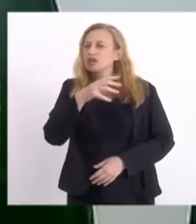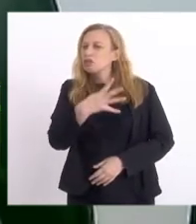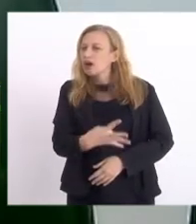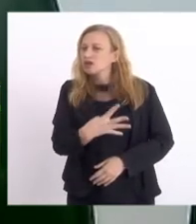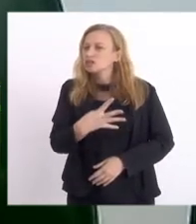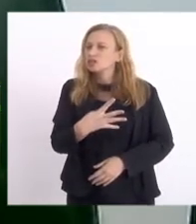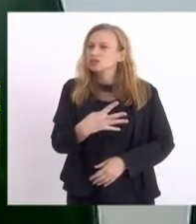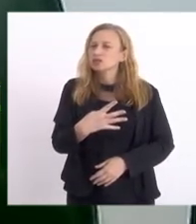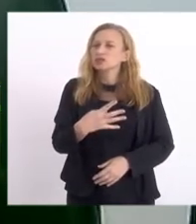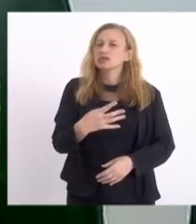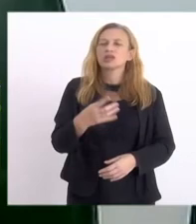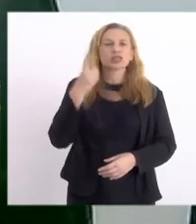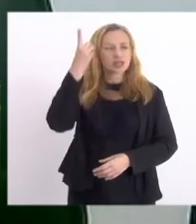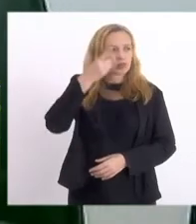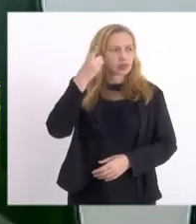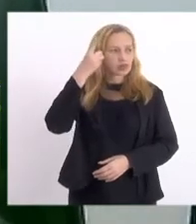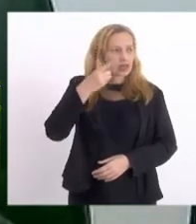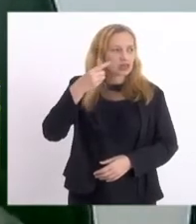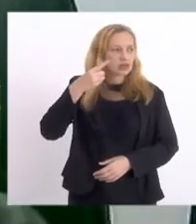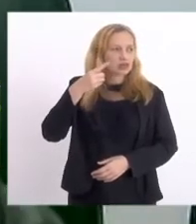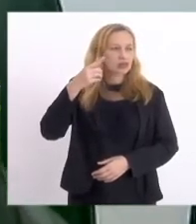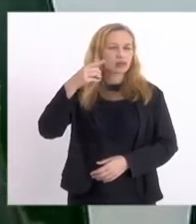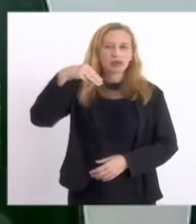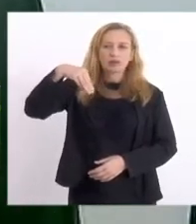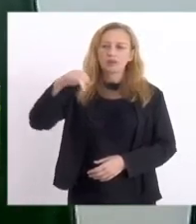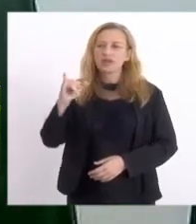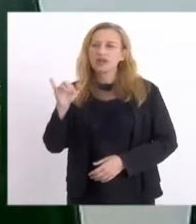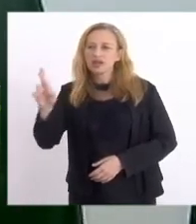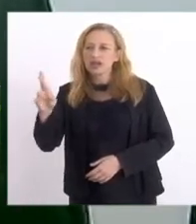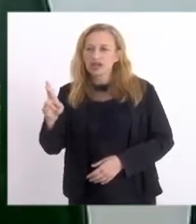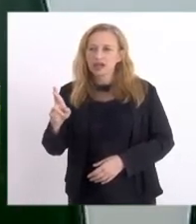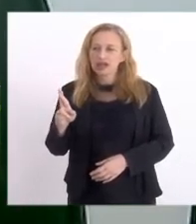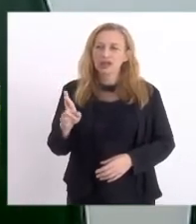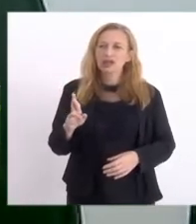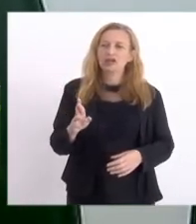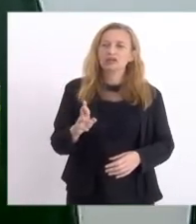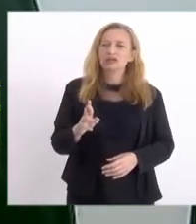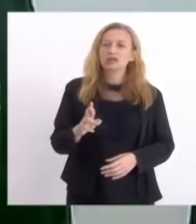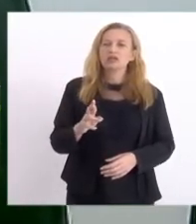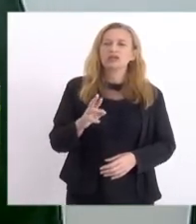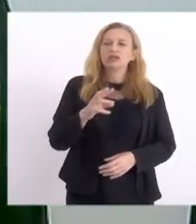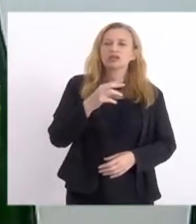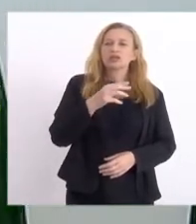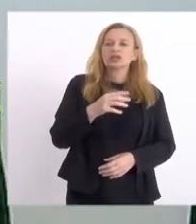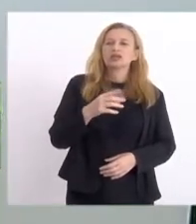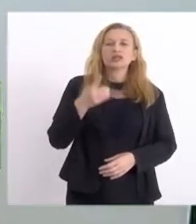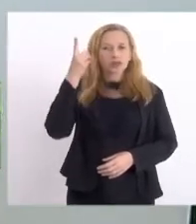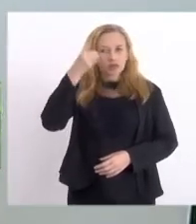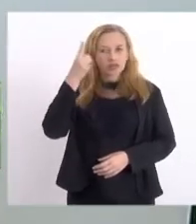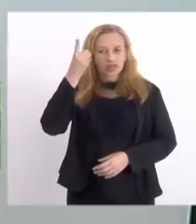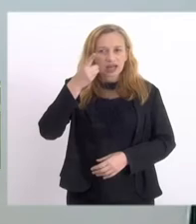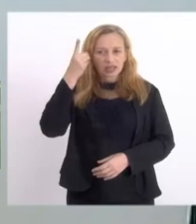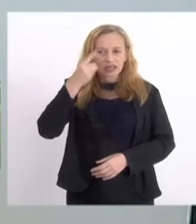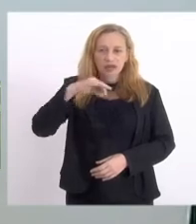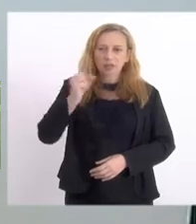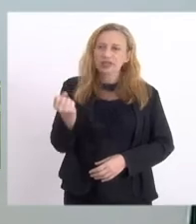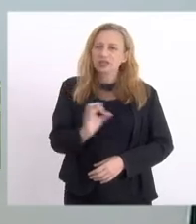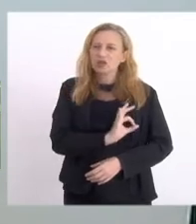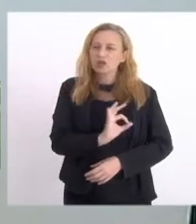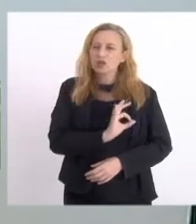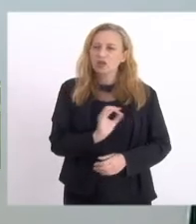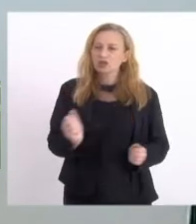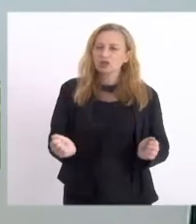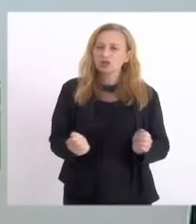44, deputado Marcos Miller, relator, projeto de lei 4642/2021, autoria deputada Marta Rocha, parecer pela anexação,